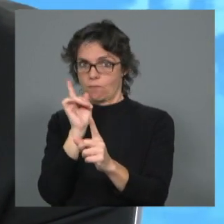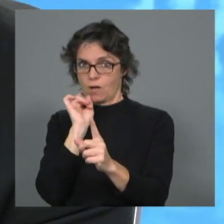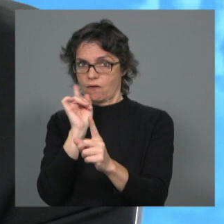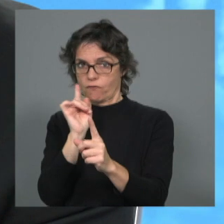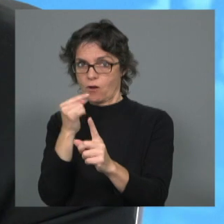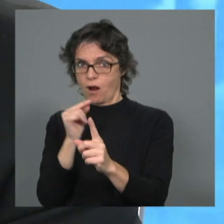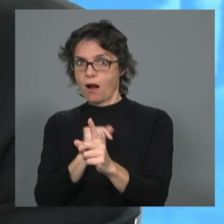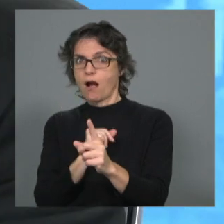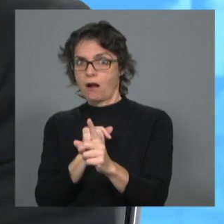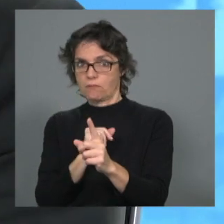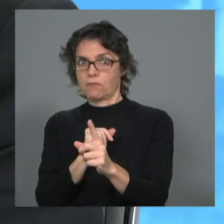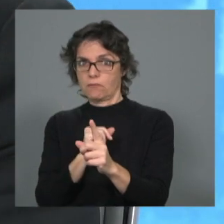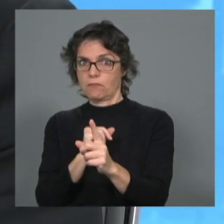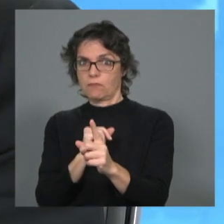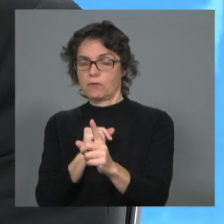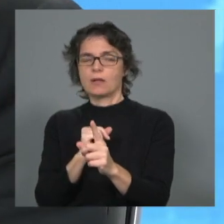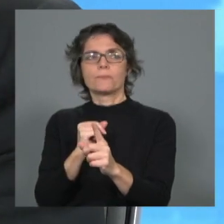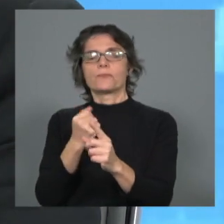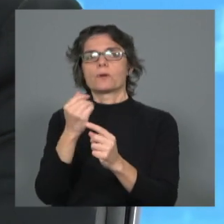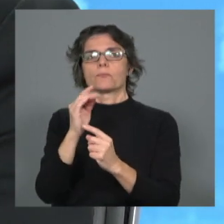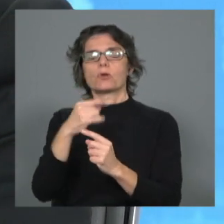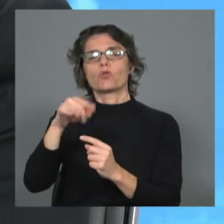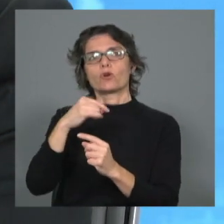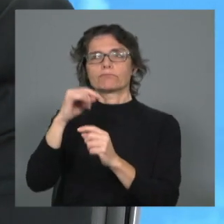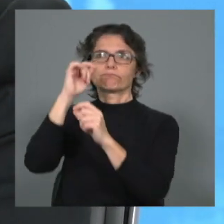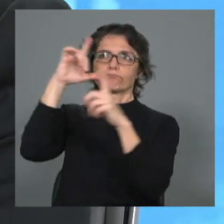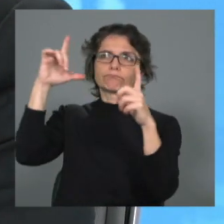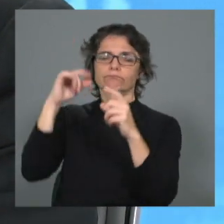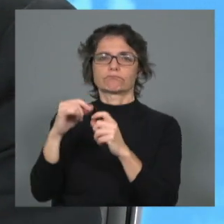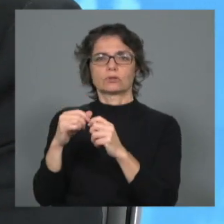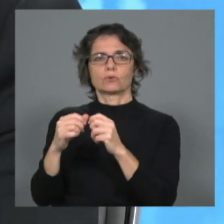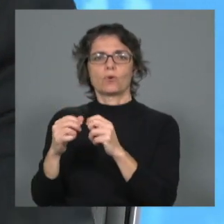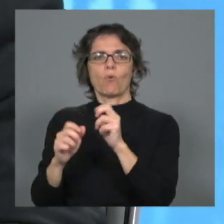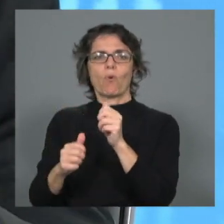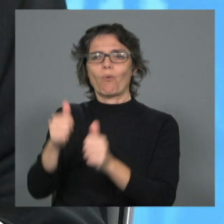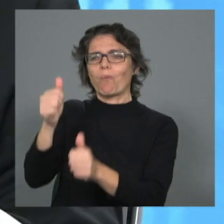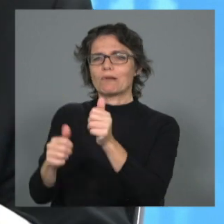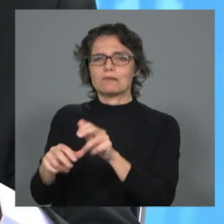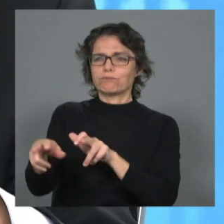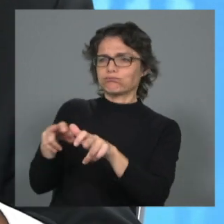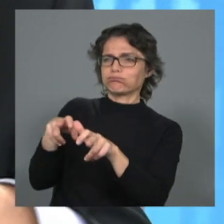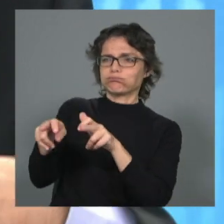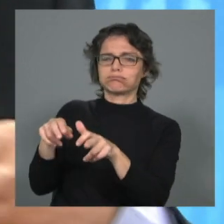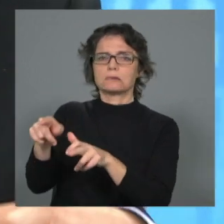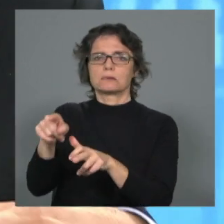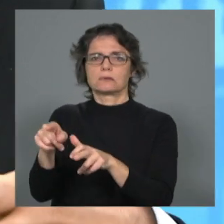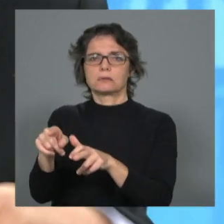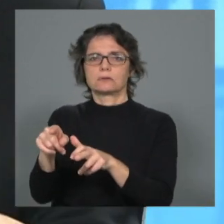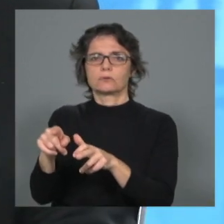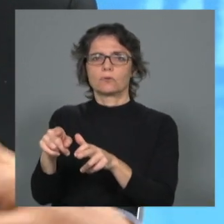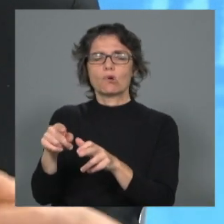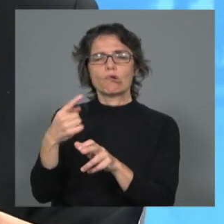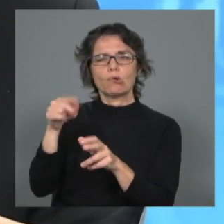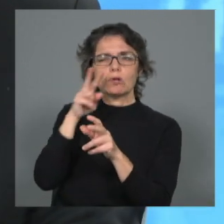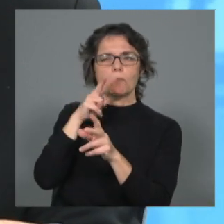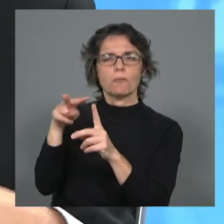valorativo. Nós, por vezes, olhamos mais para a dimensão mais negativa, se calhar, da competição. Temos há pouco tempo a dimensão, por exemplo, daquilo